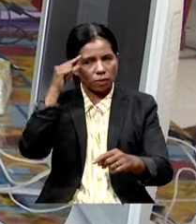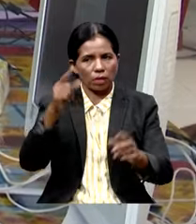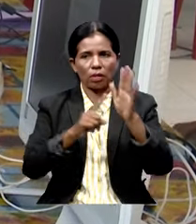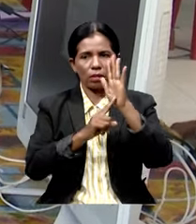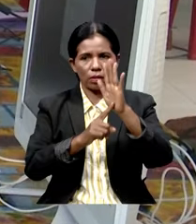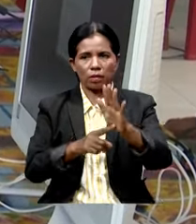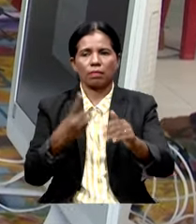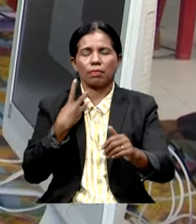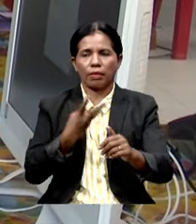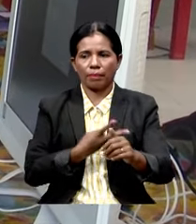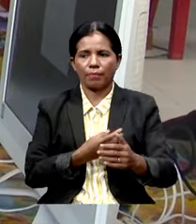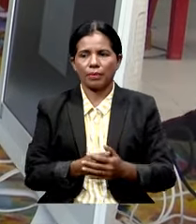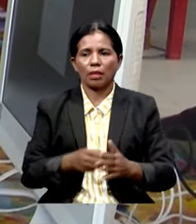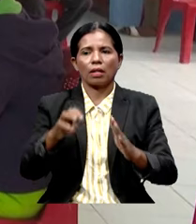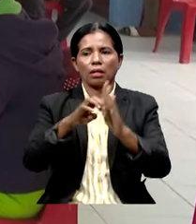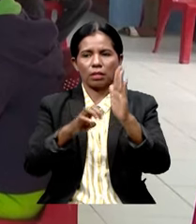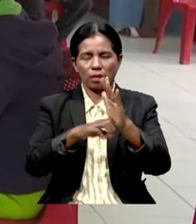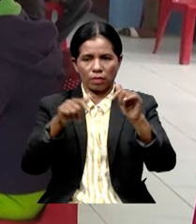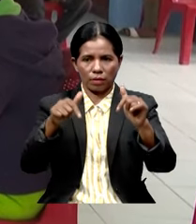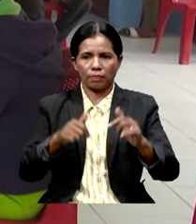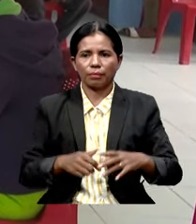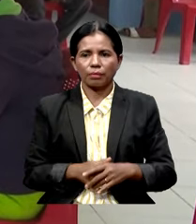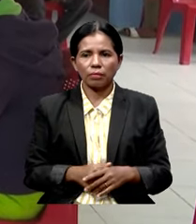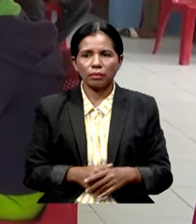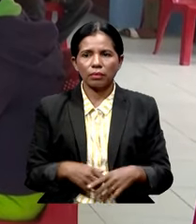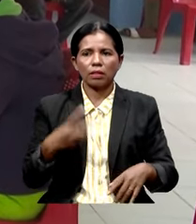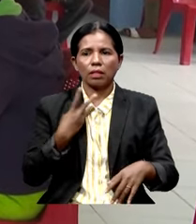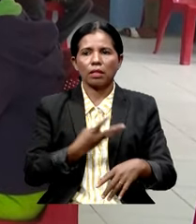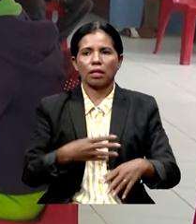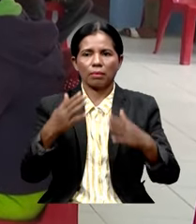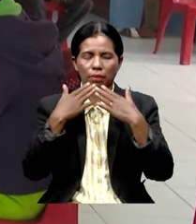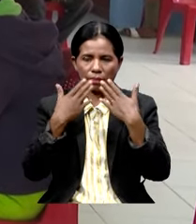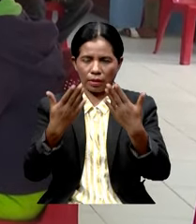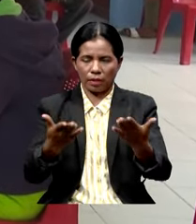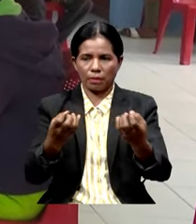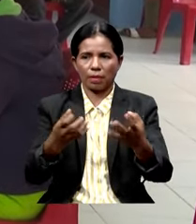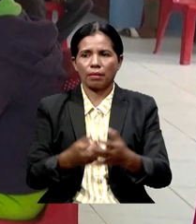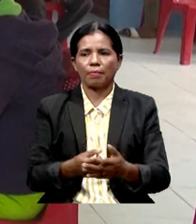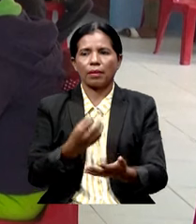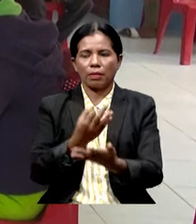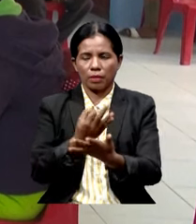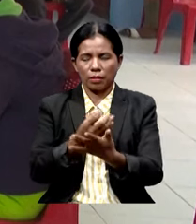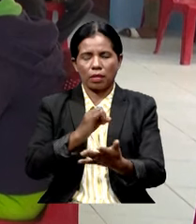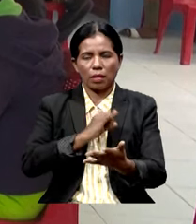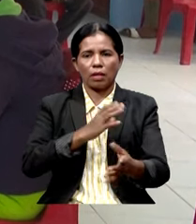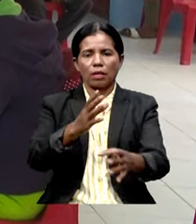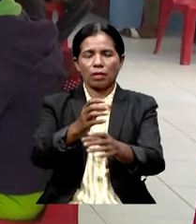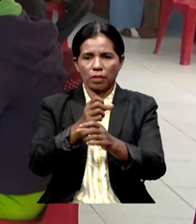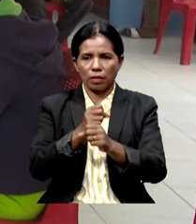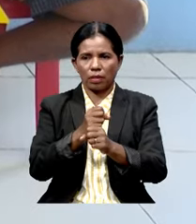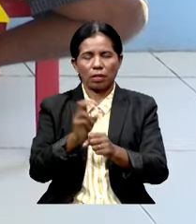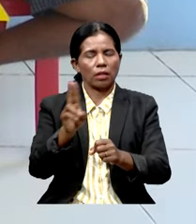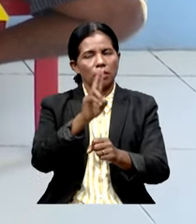atira kene mai ami estado ne no ne duni ami agradece osan maka hausimu la